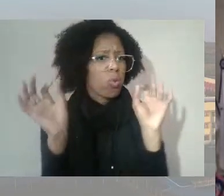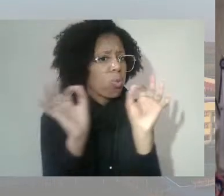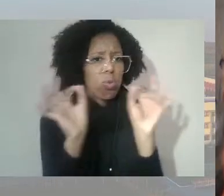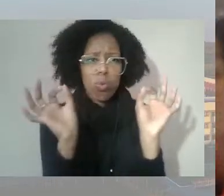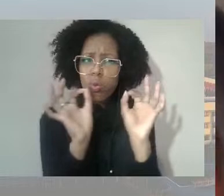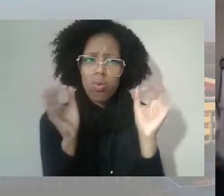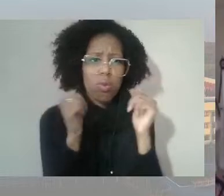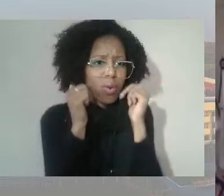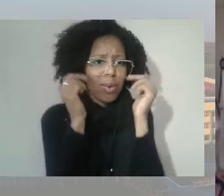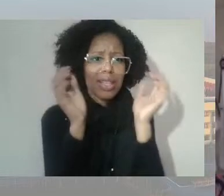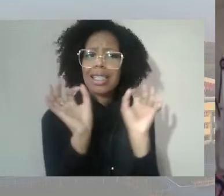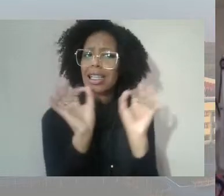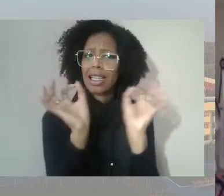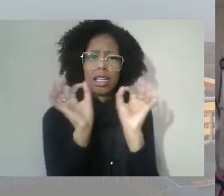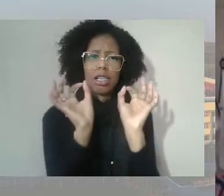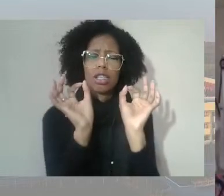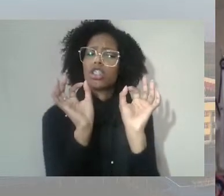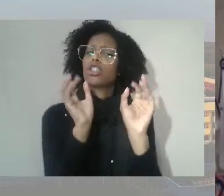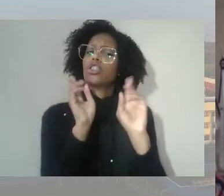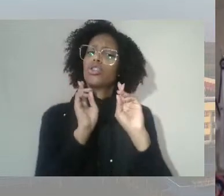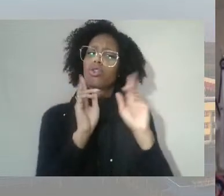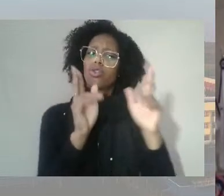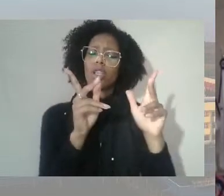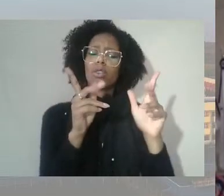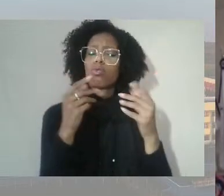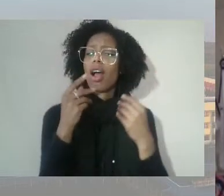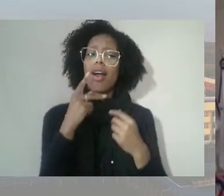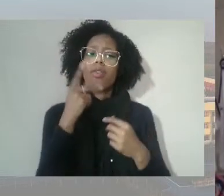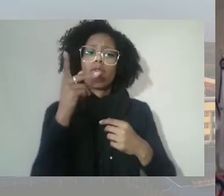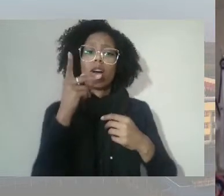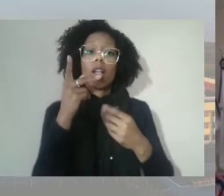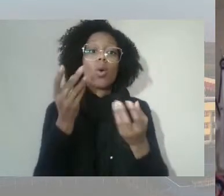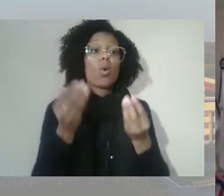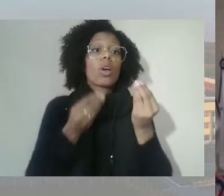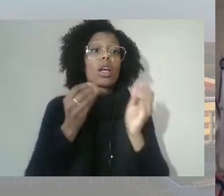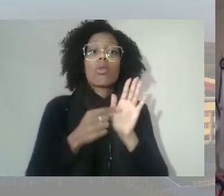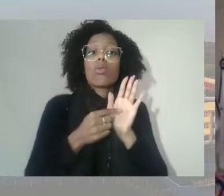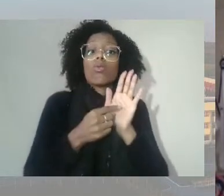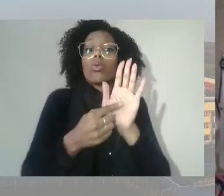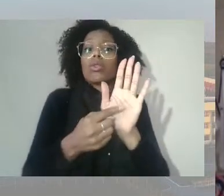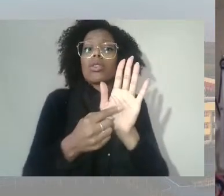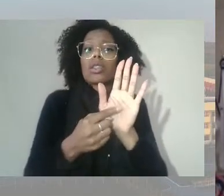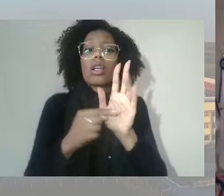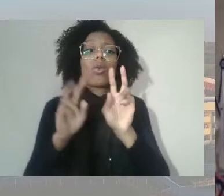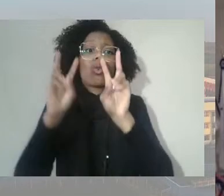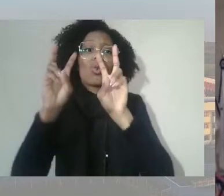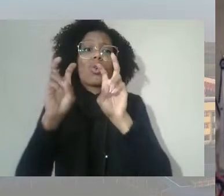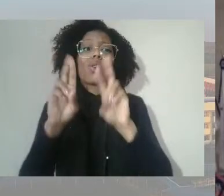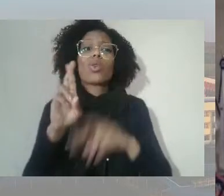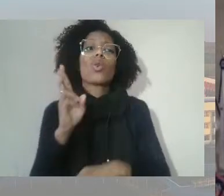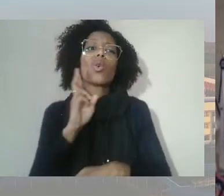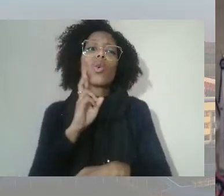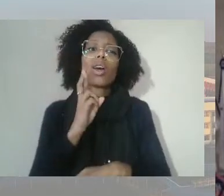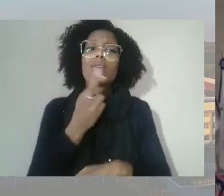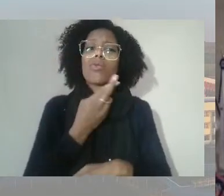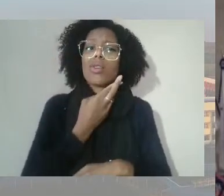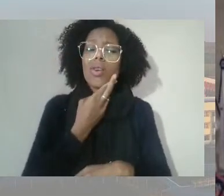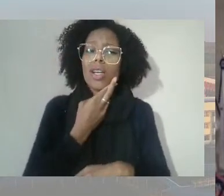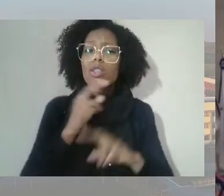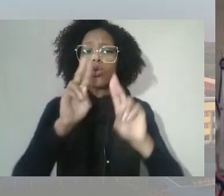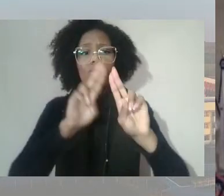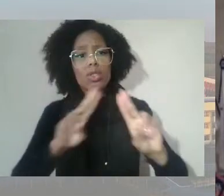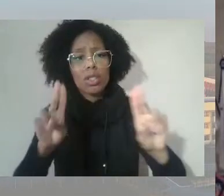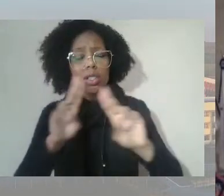constrangimento. Pelo contrário, foi um ato simbólico para mostrar qual é a situação dos restaurantes universitários e também informar